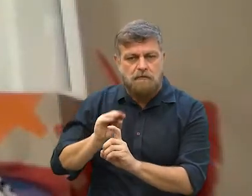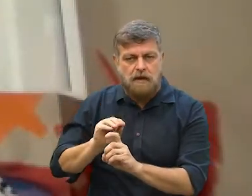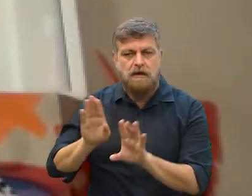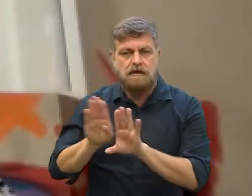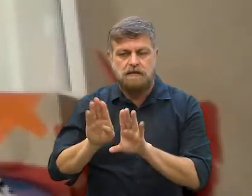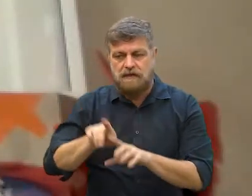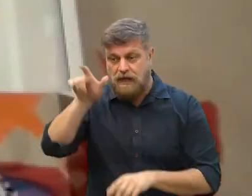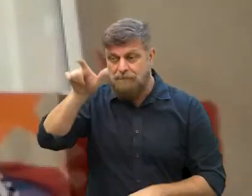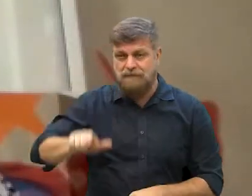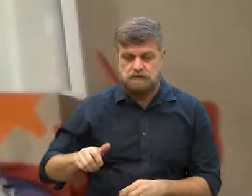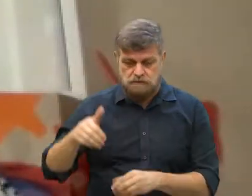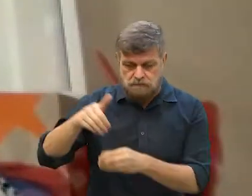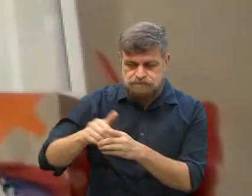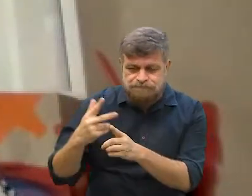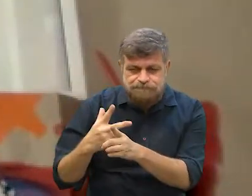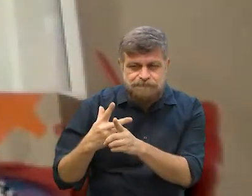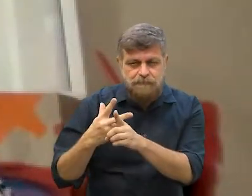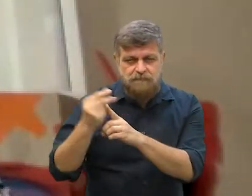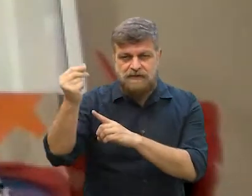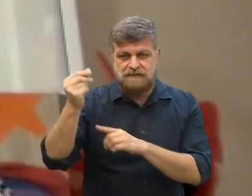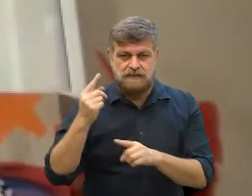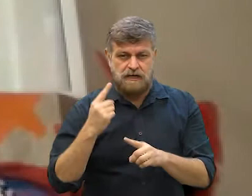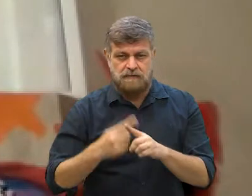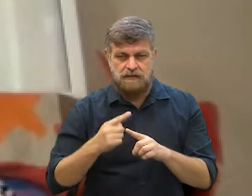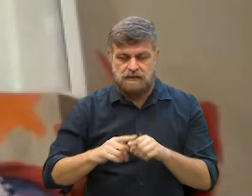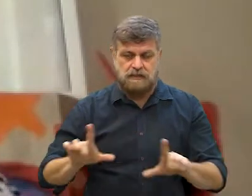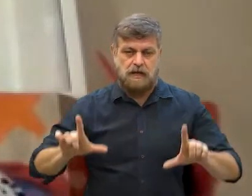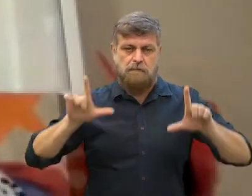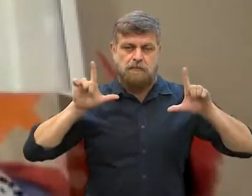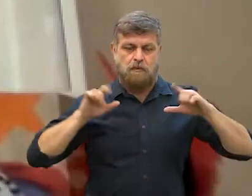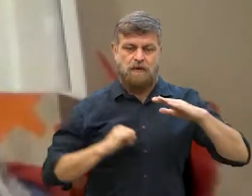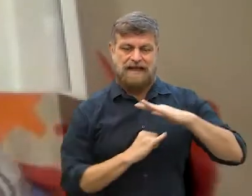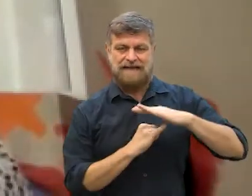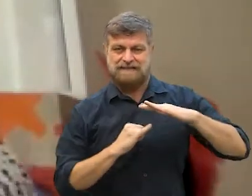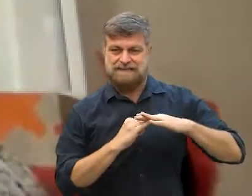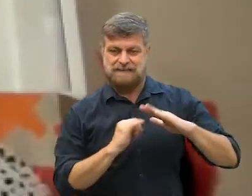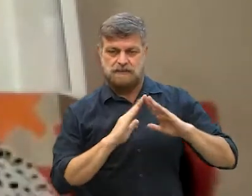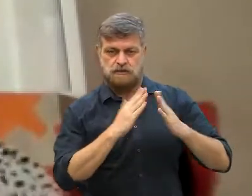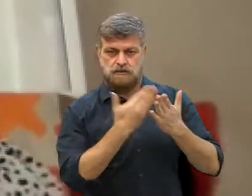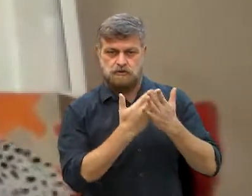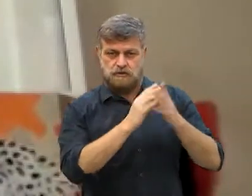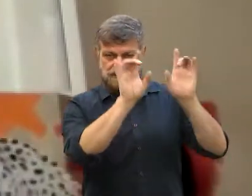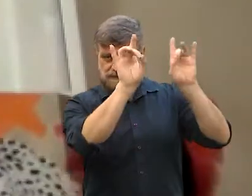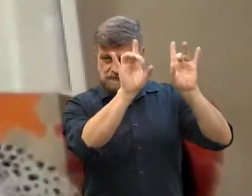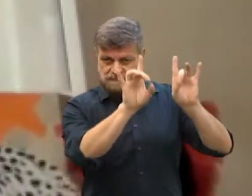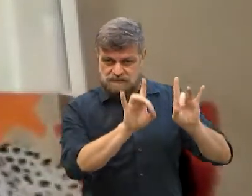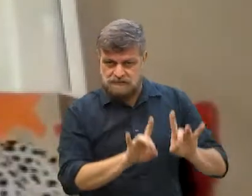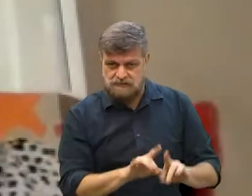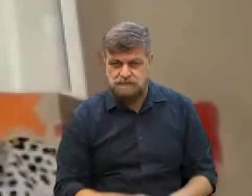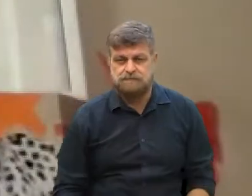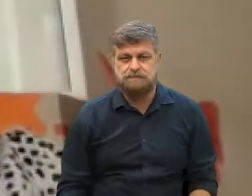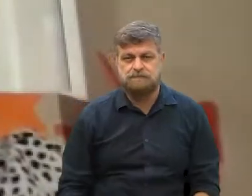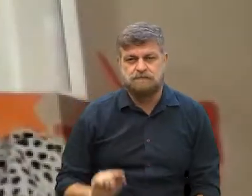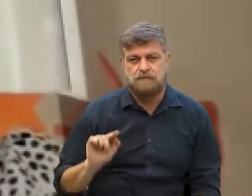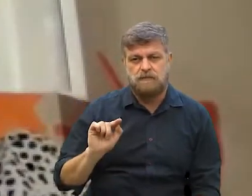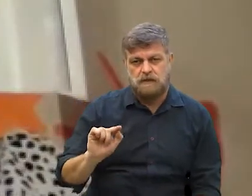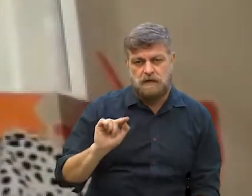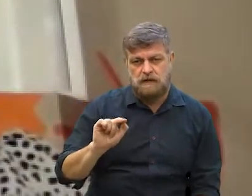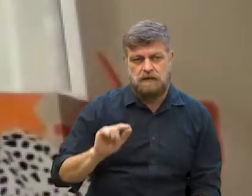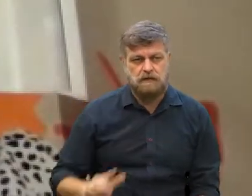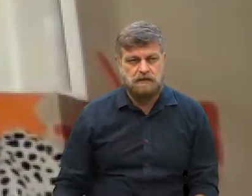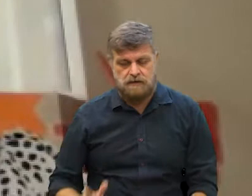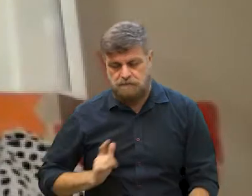se elegem por meio das instituições especializadas a que